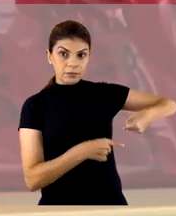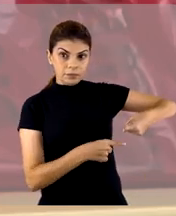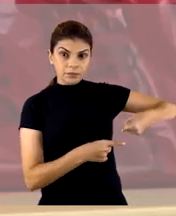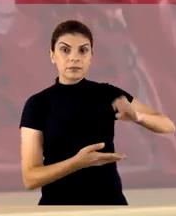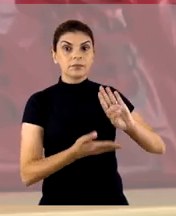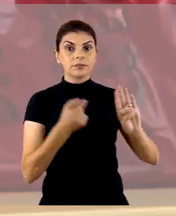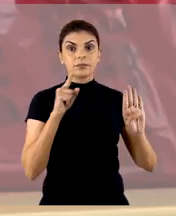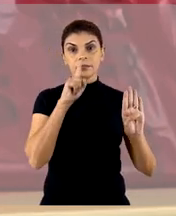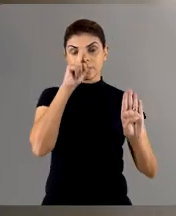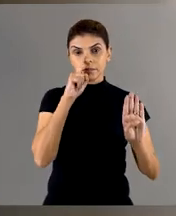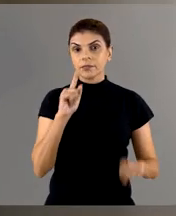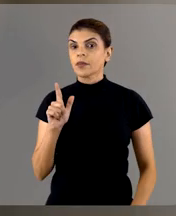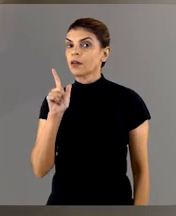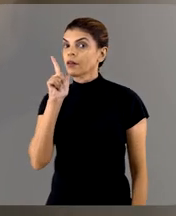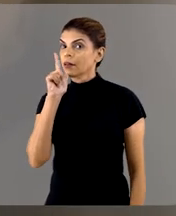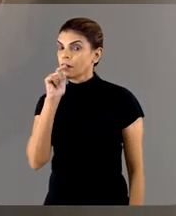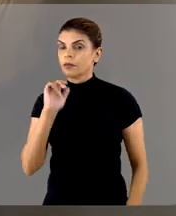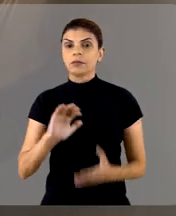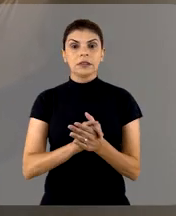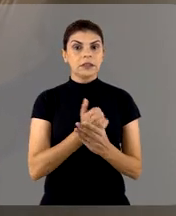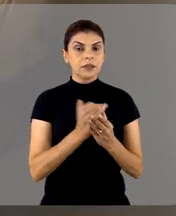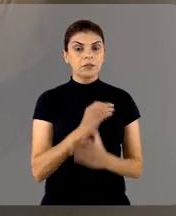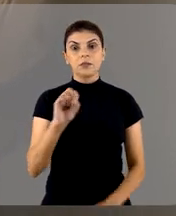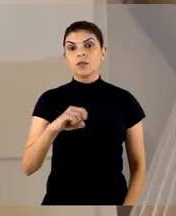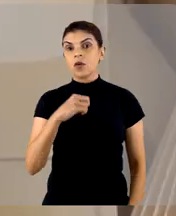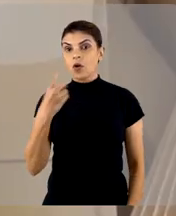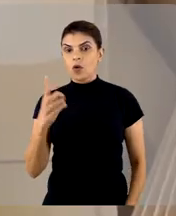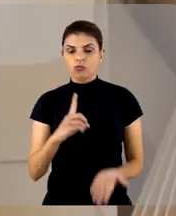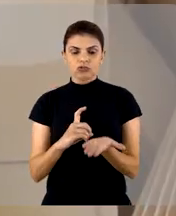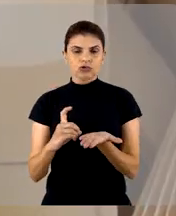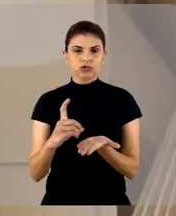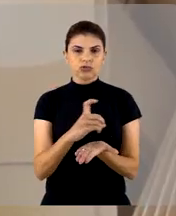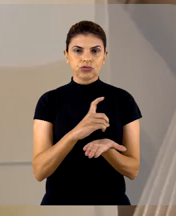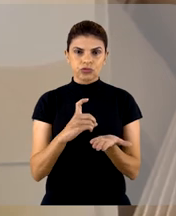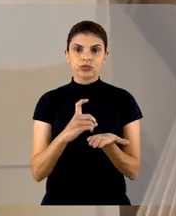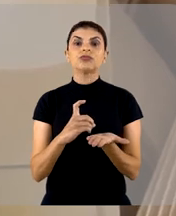biossegurança. Água e sabão. Ou gel com álcool.